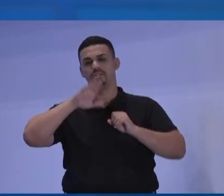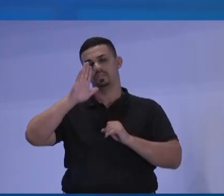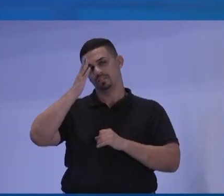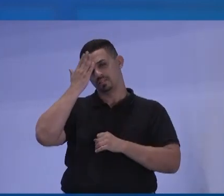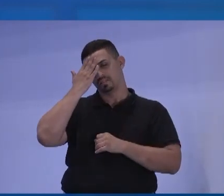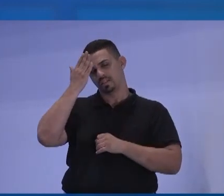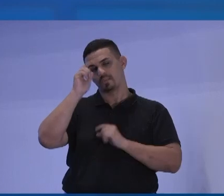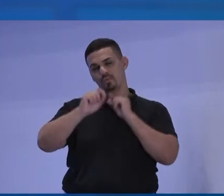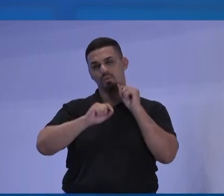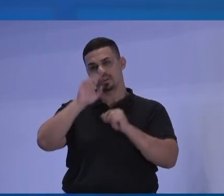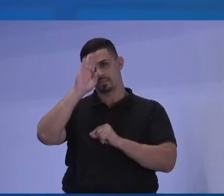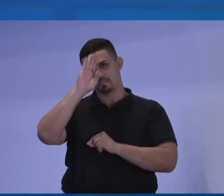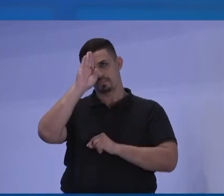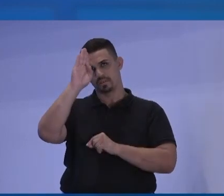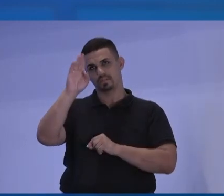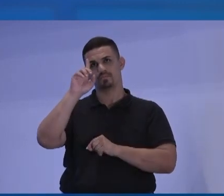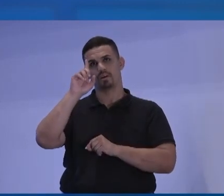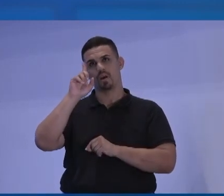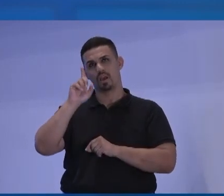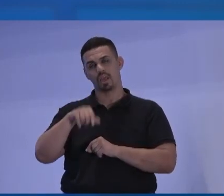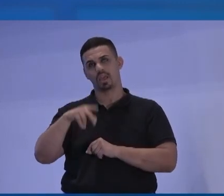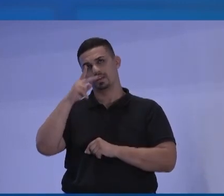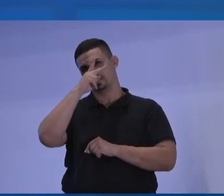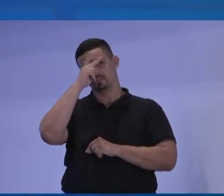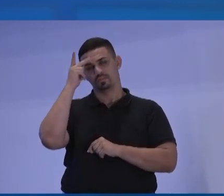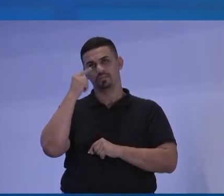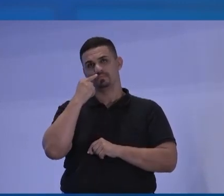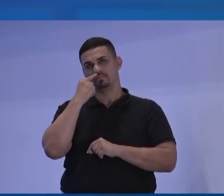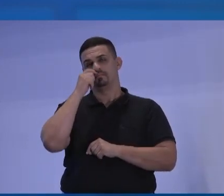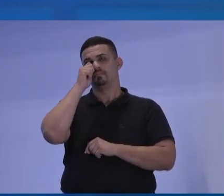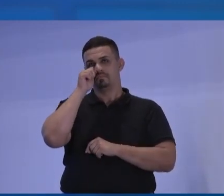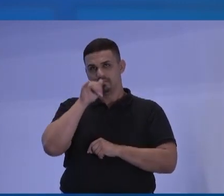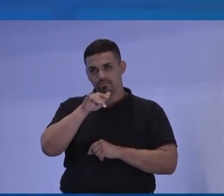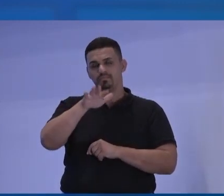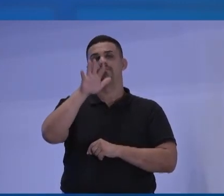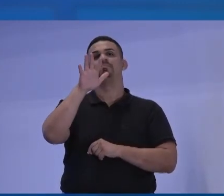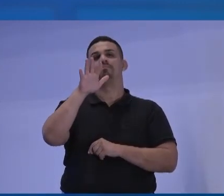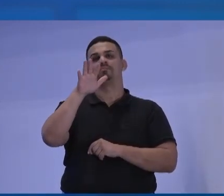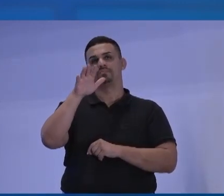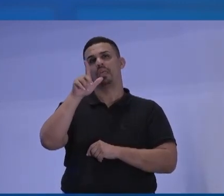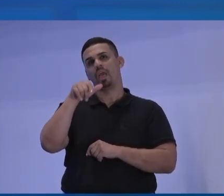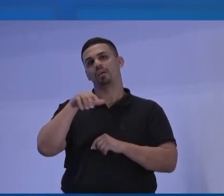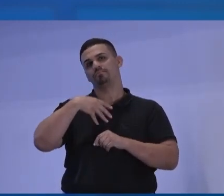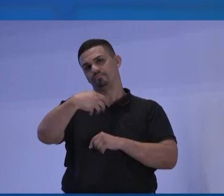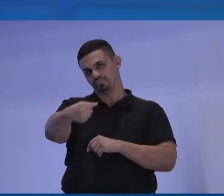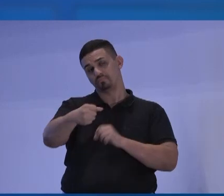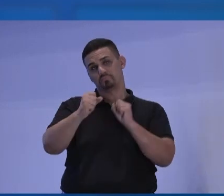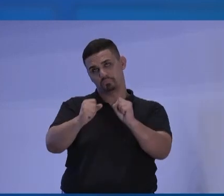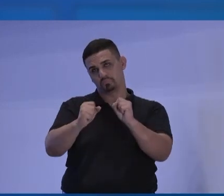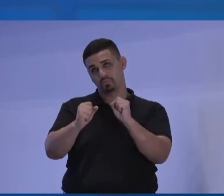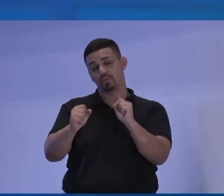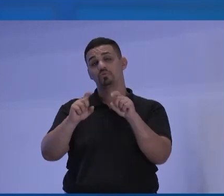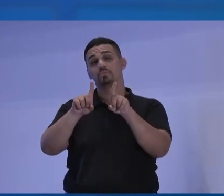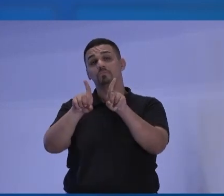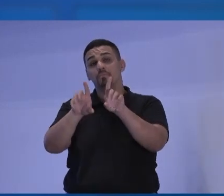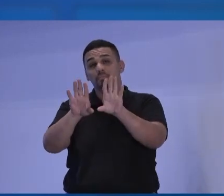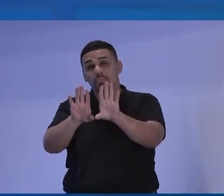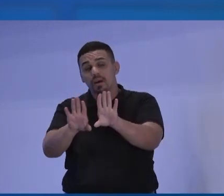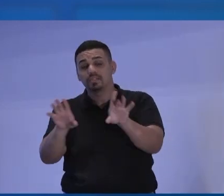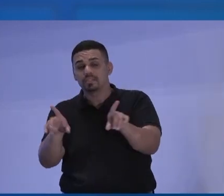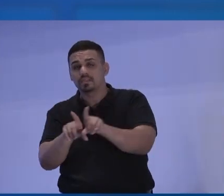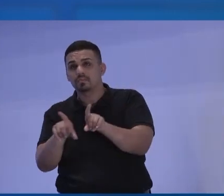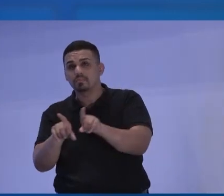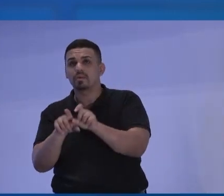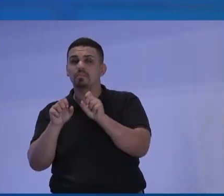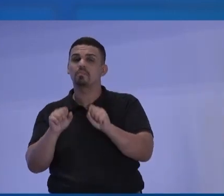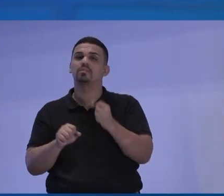aérea superior dos pacientes multibacilares não tratados, mas que também ela pode ser uma zoonose. O